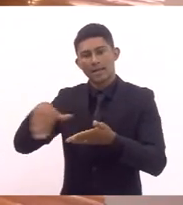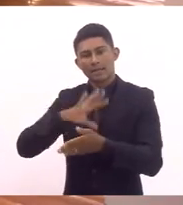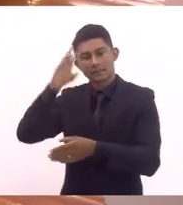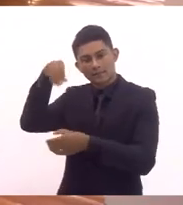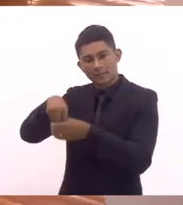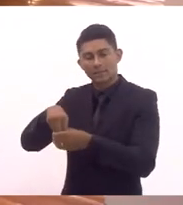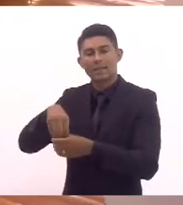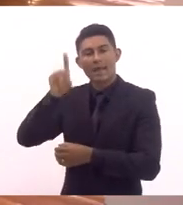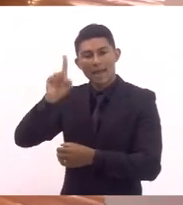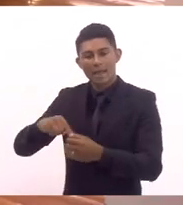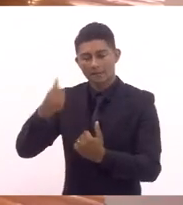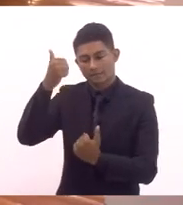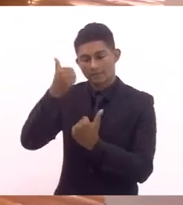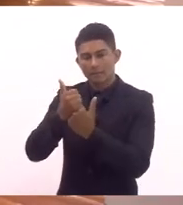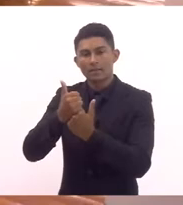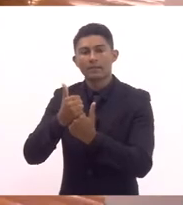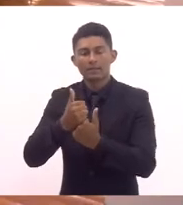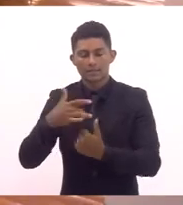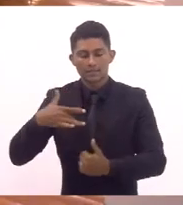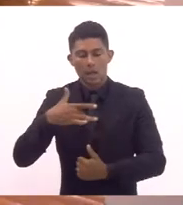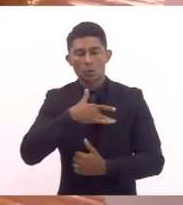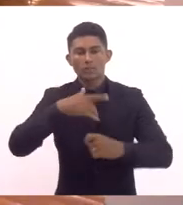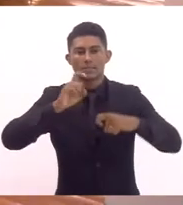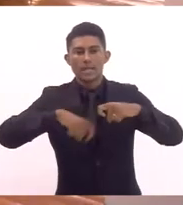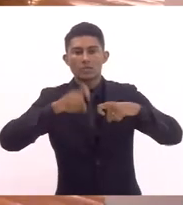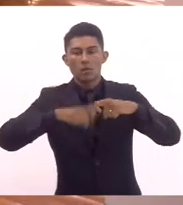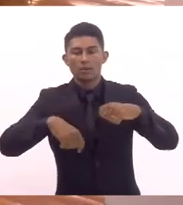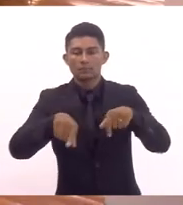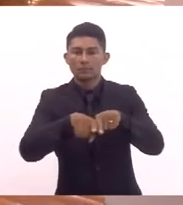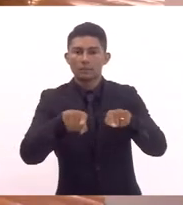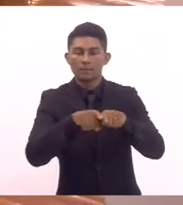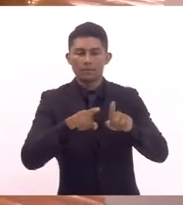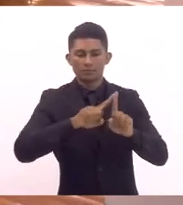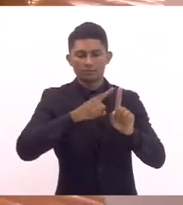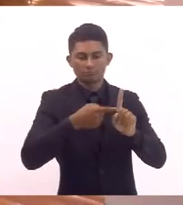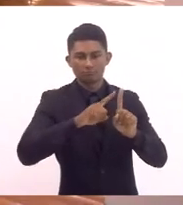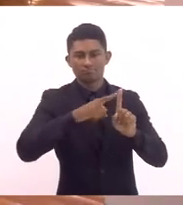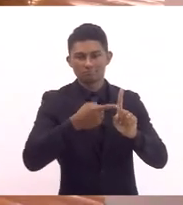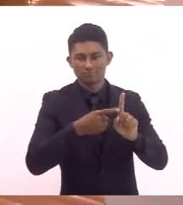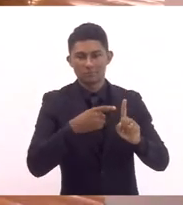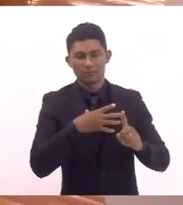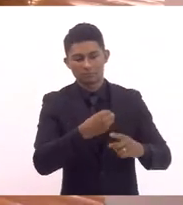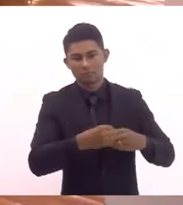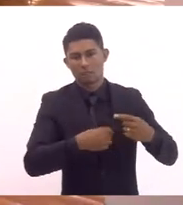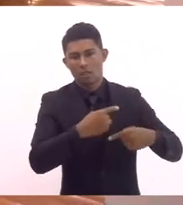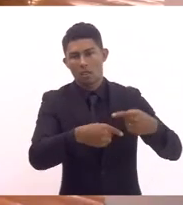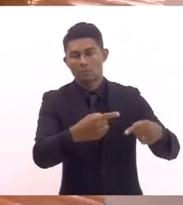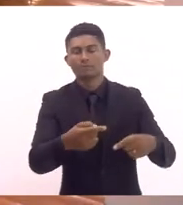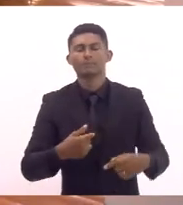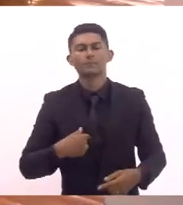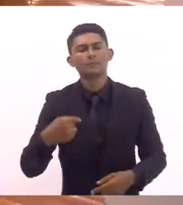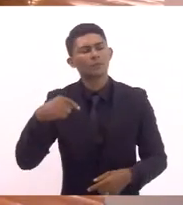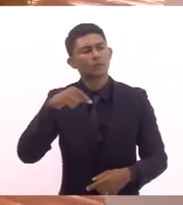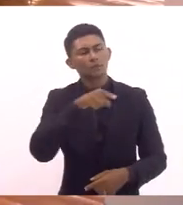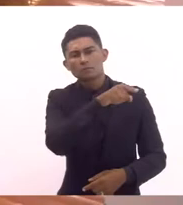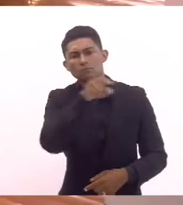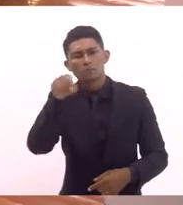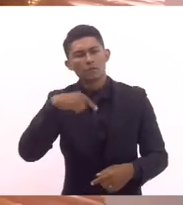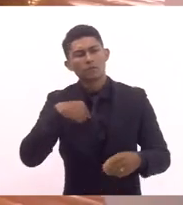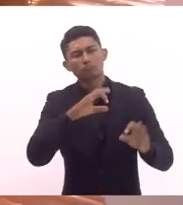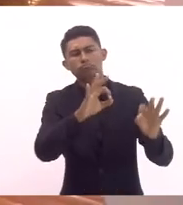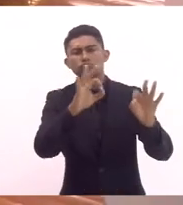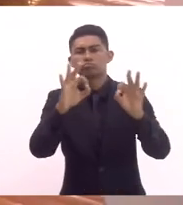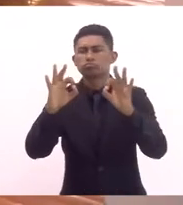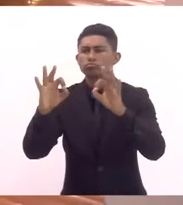da saúde sexual reprodutiva ouvindo aqui vou tentar fazer um apanhado pelo tempo histórico do que vocês vieram